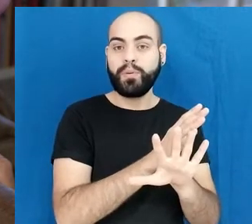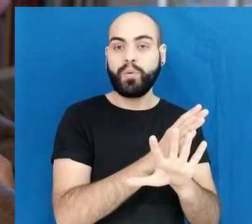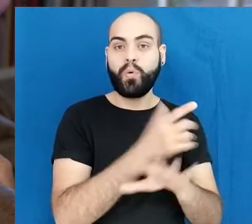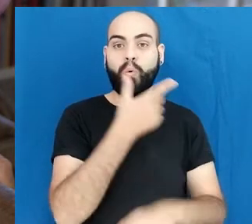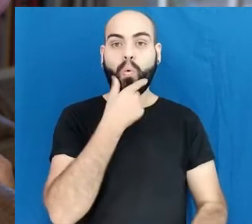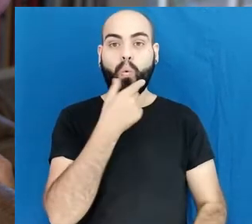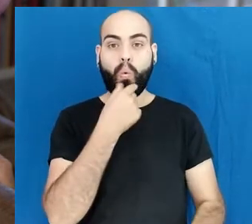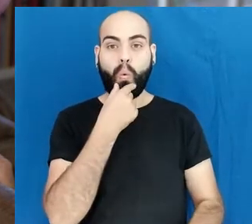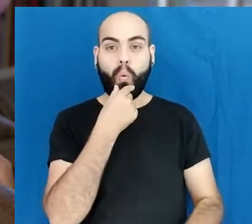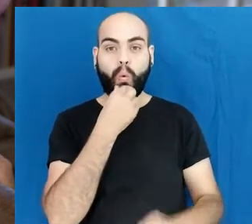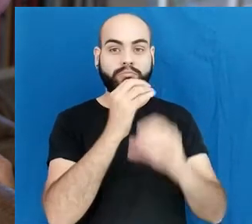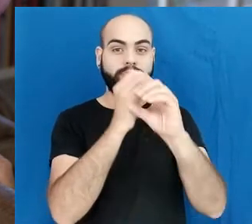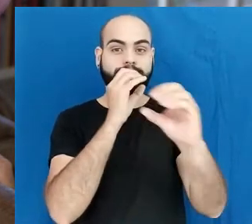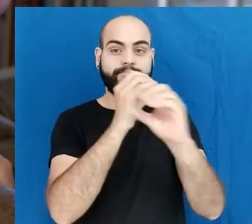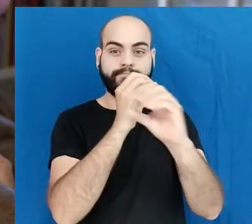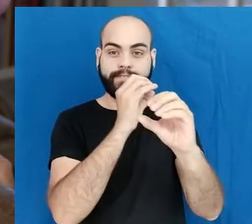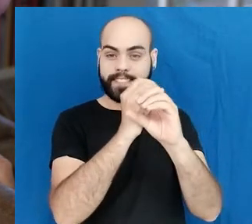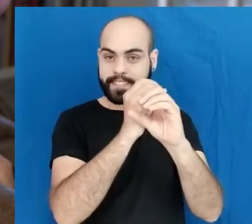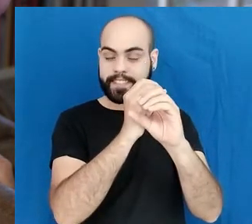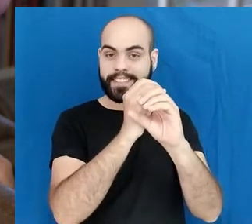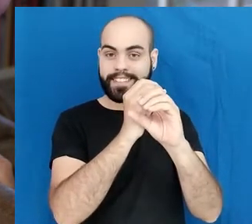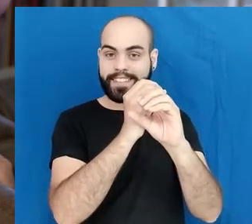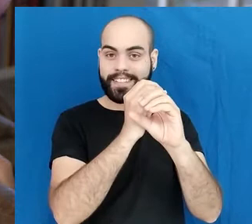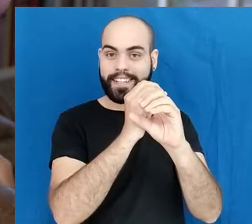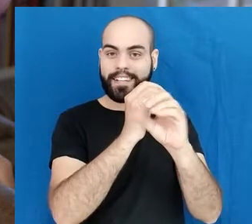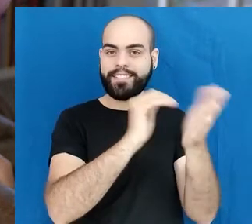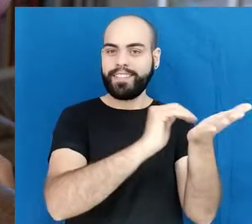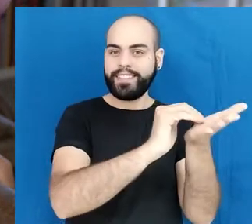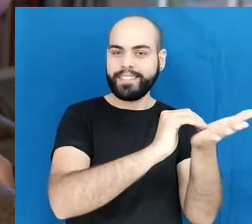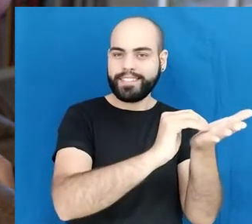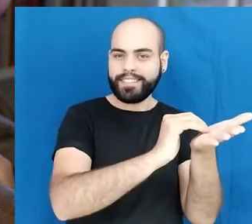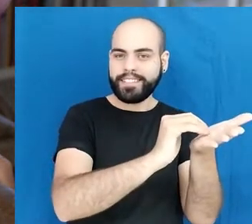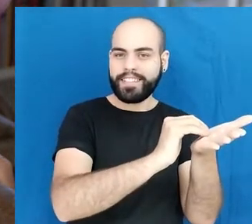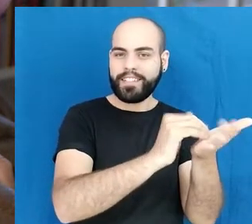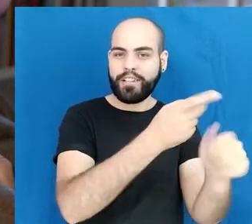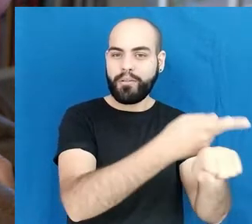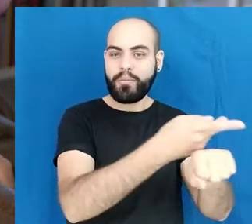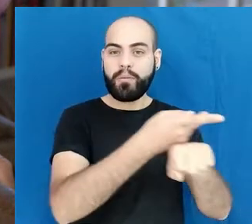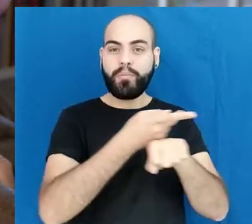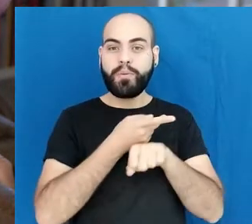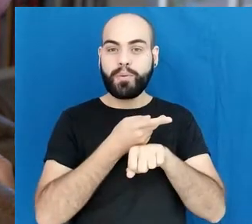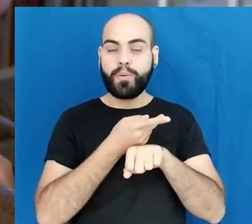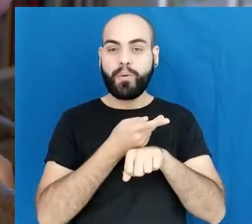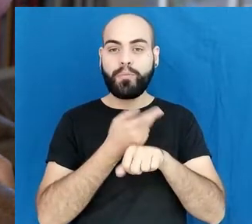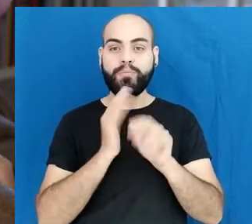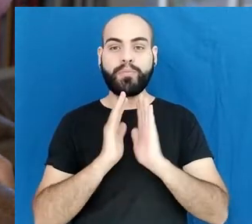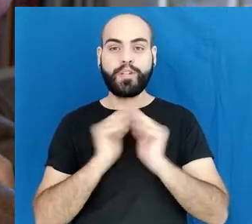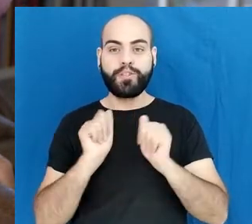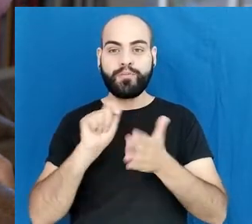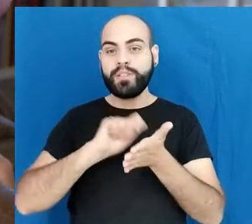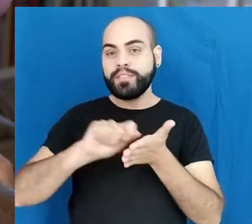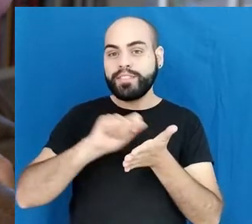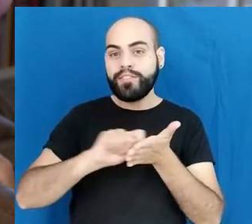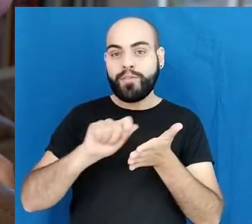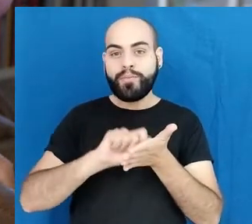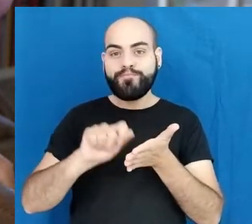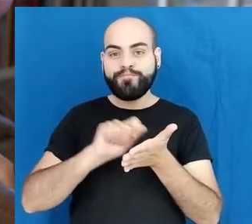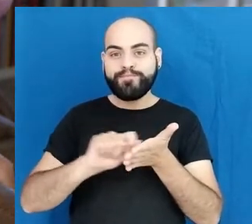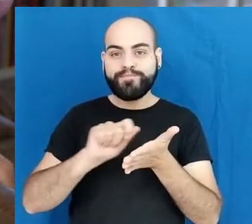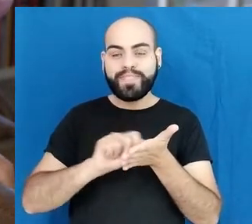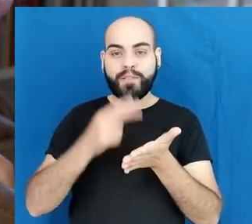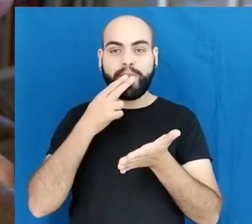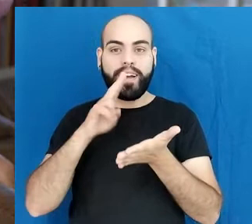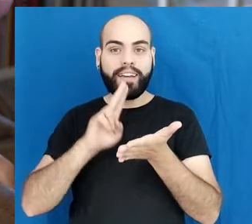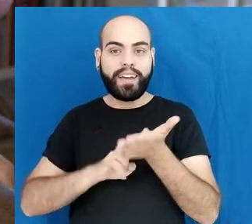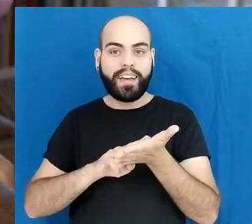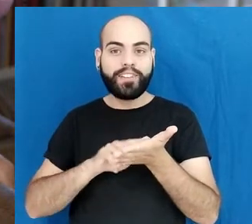da SUDECAP me procurou e com uma carta da SUDECAP me pedindo que interviesse junto ao Oscar Niemeyer, porque